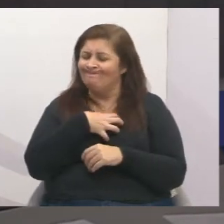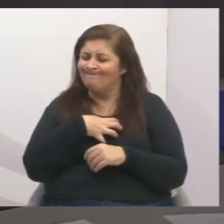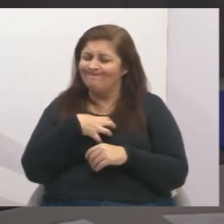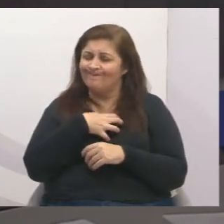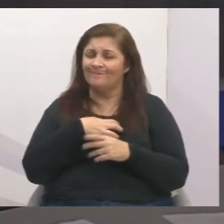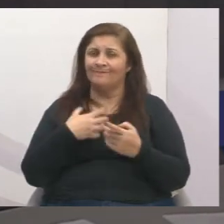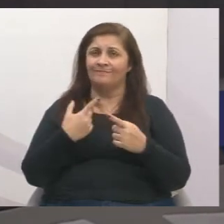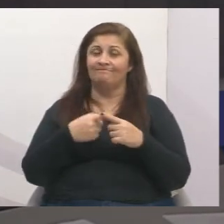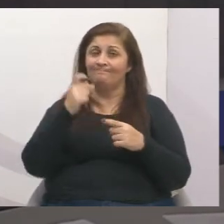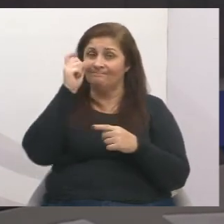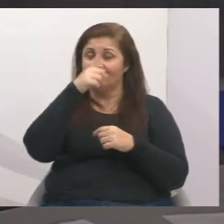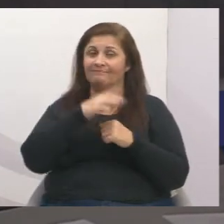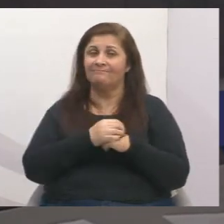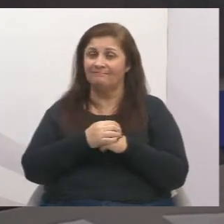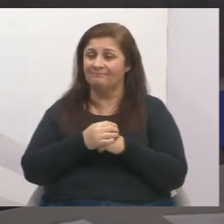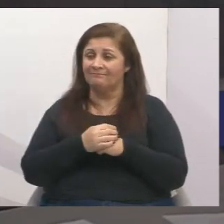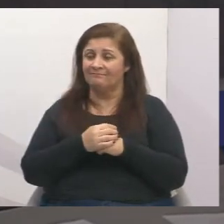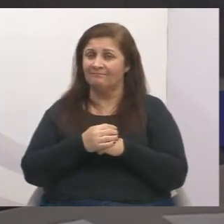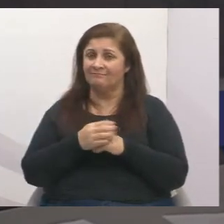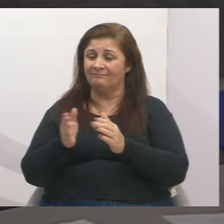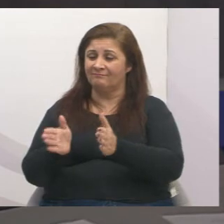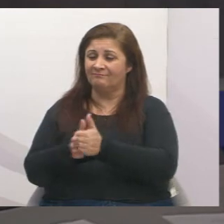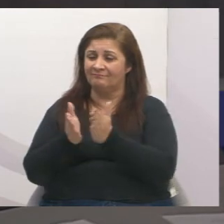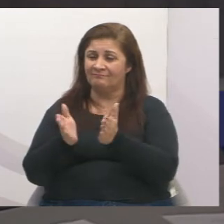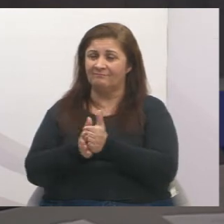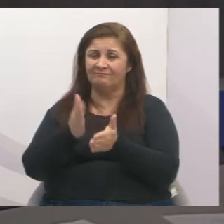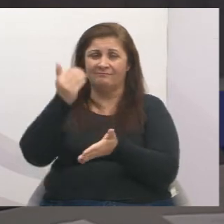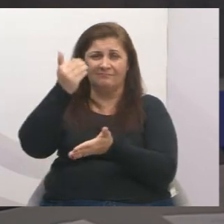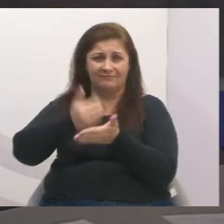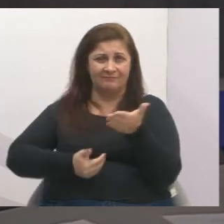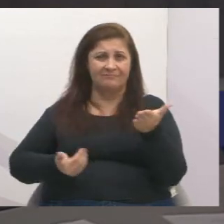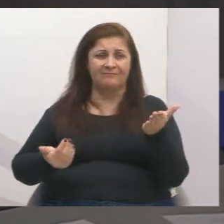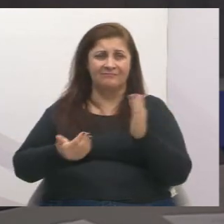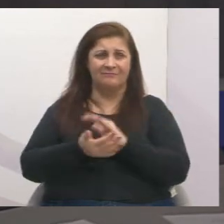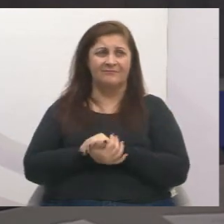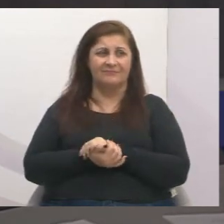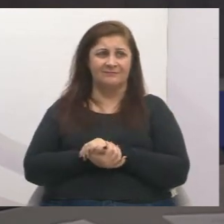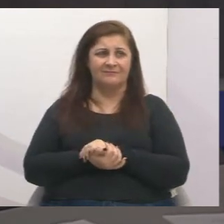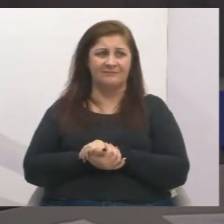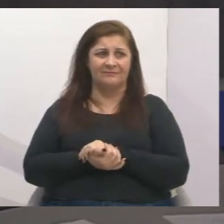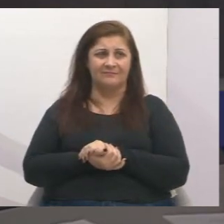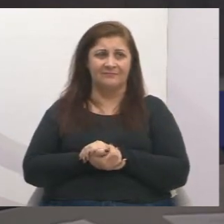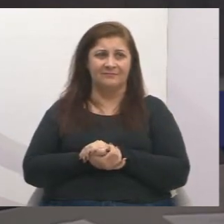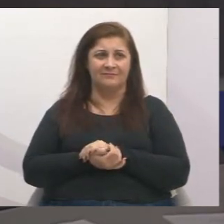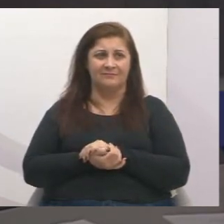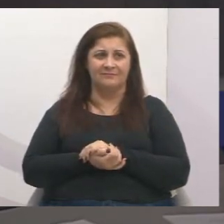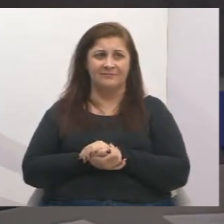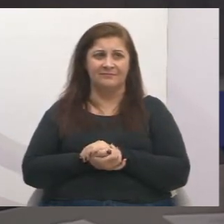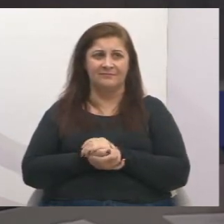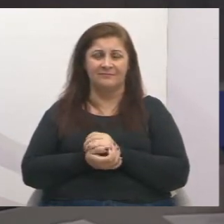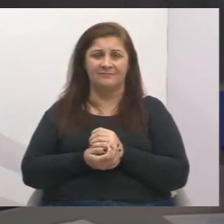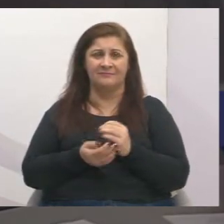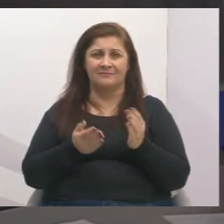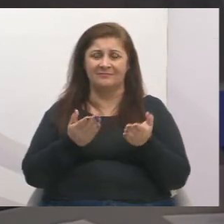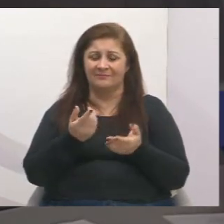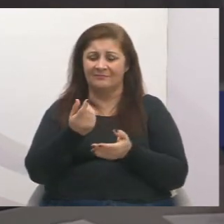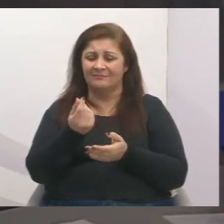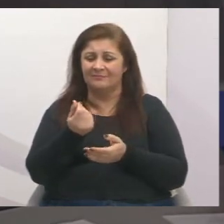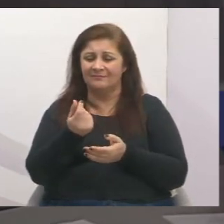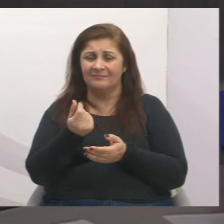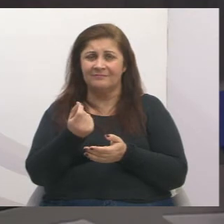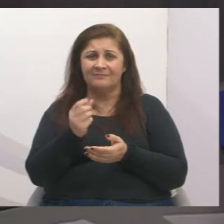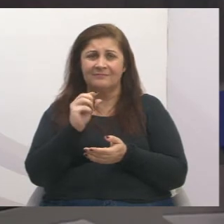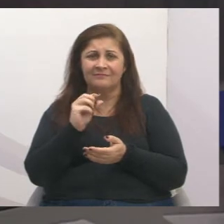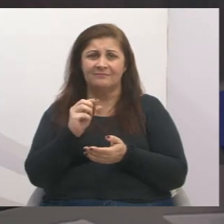difícil, Isaías, você tirar ali, fazer contribuir aquele que já tem, está com aquela sua aposentadoria contada, muitas